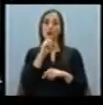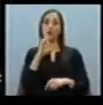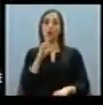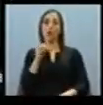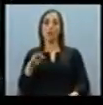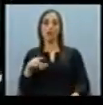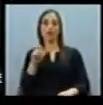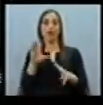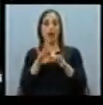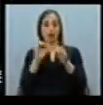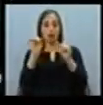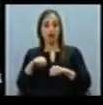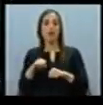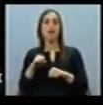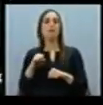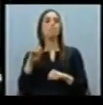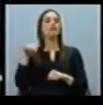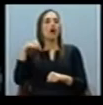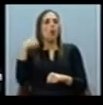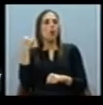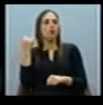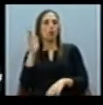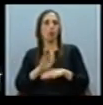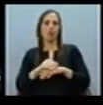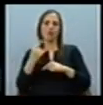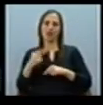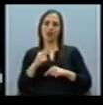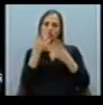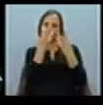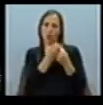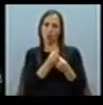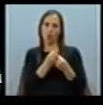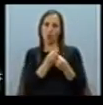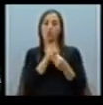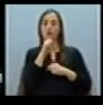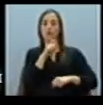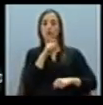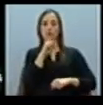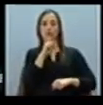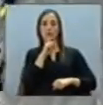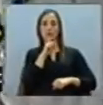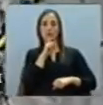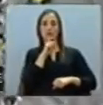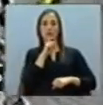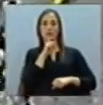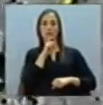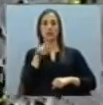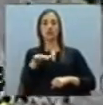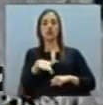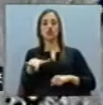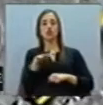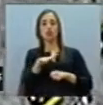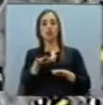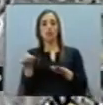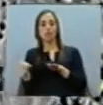há uma outra fonte para este escurecimento e que será, muito provavelmente, terá como origem zonas